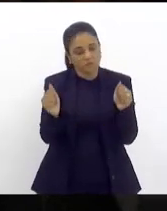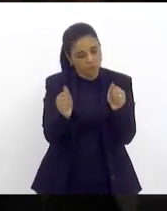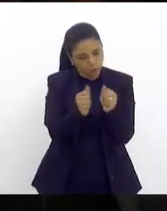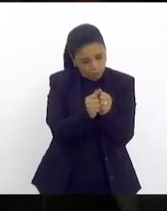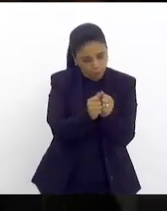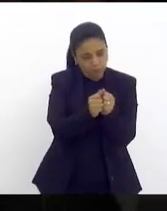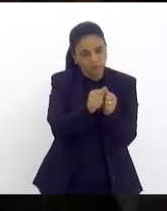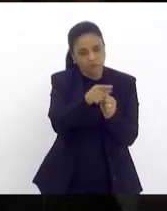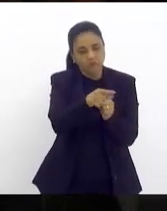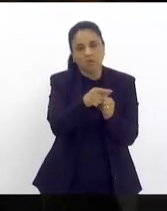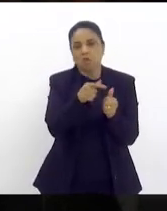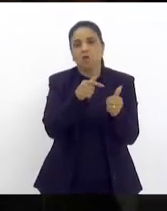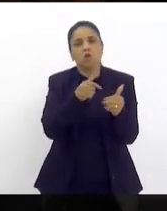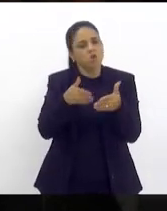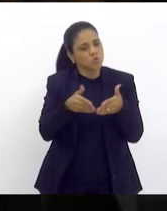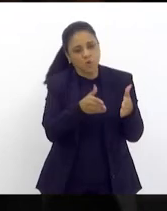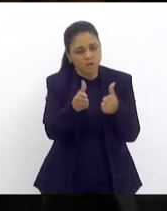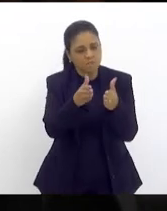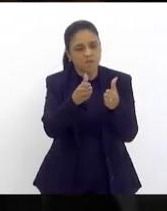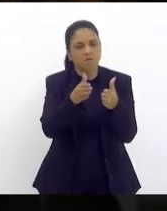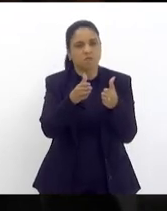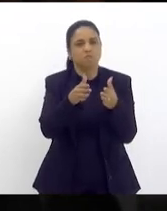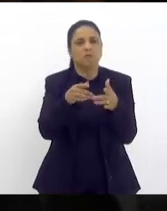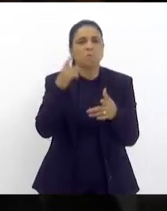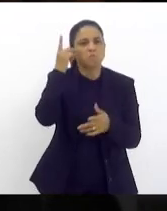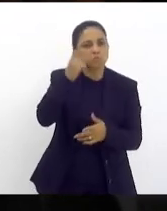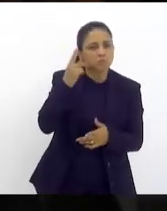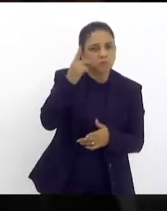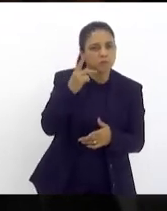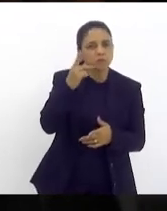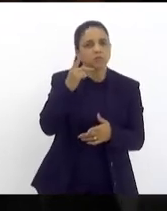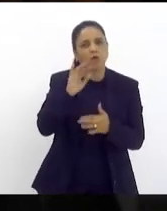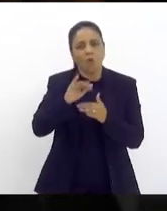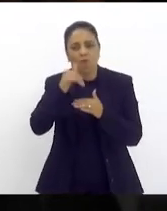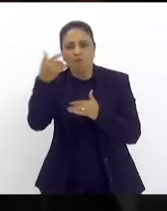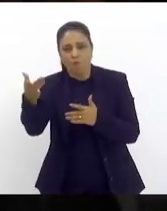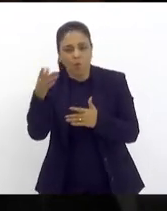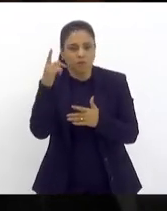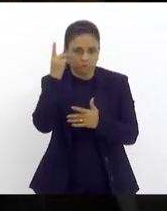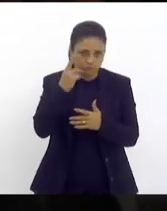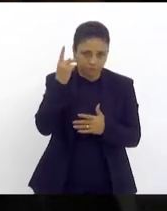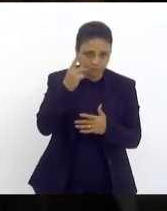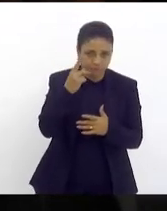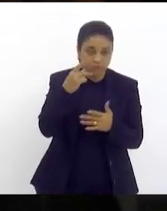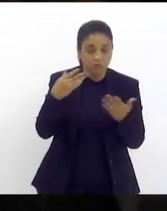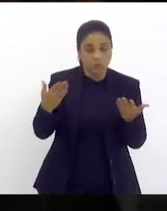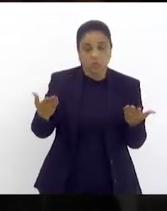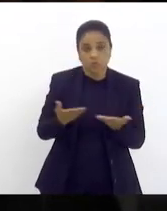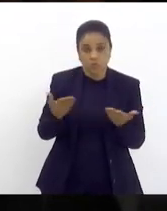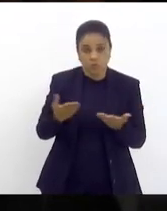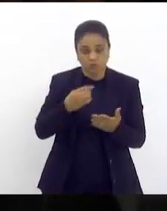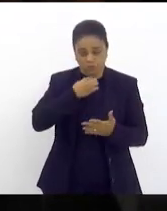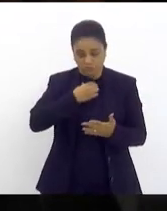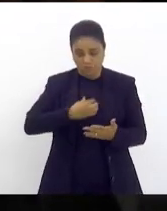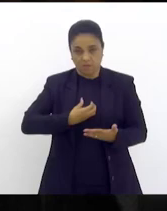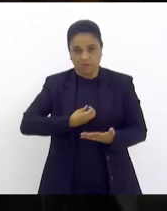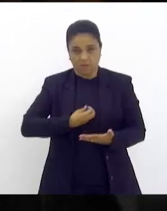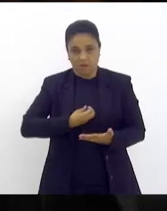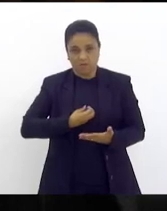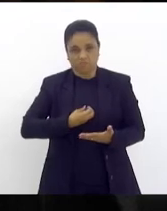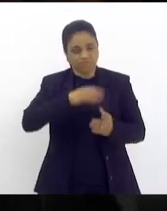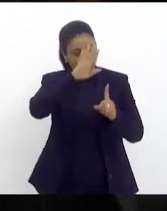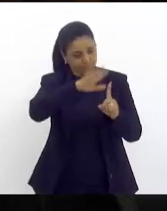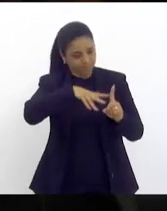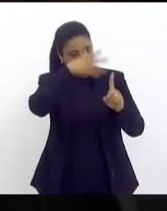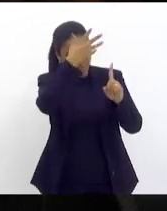der na sua caminhada, seja ela na política, seja ela fora. E hoje, você recebendo essa medalha, a maior honraria